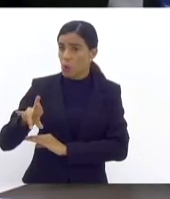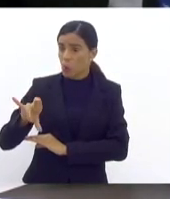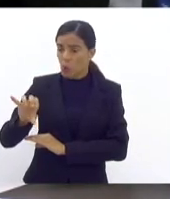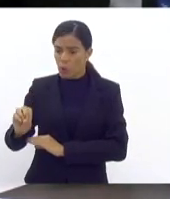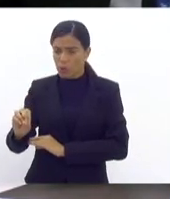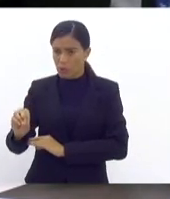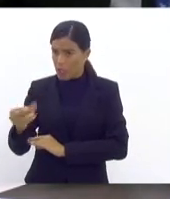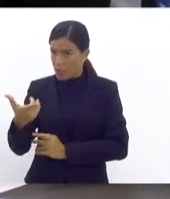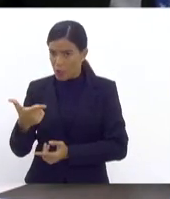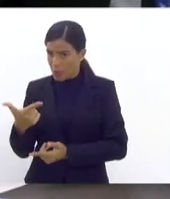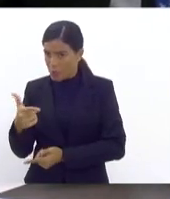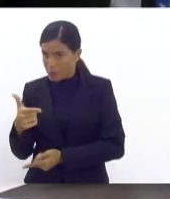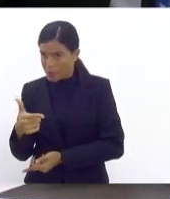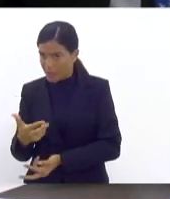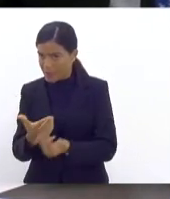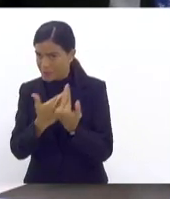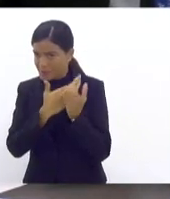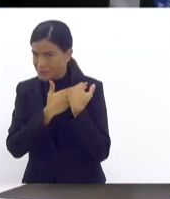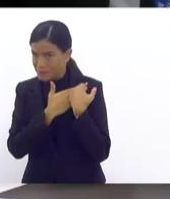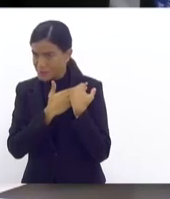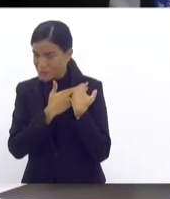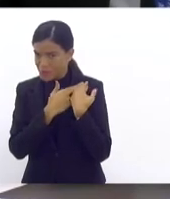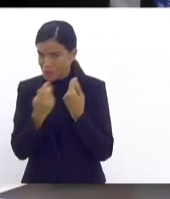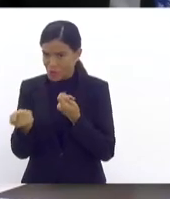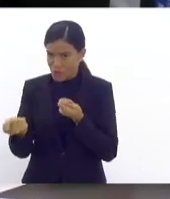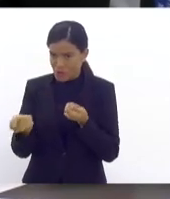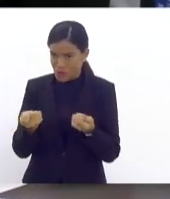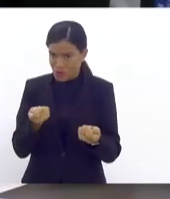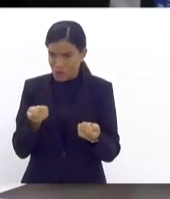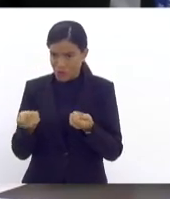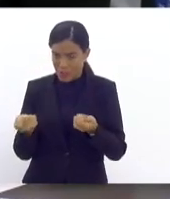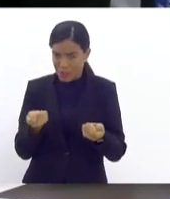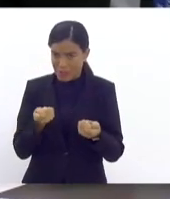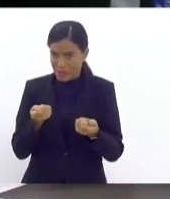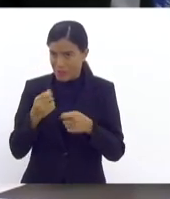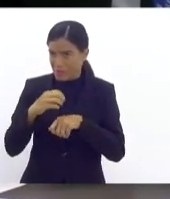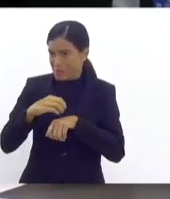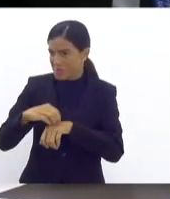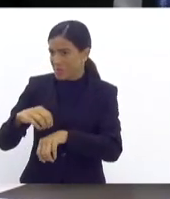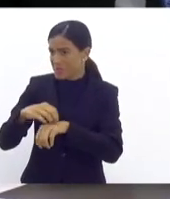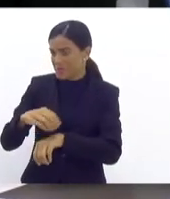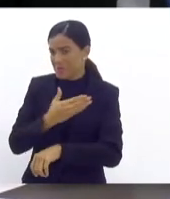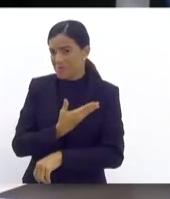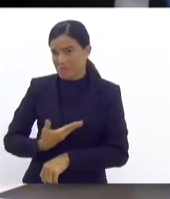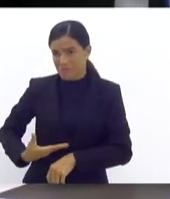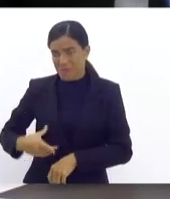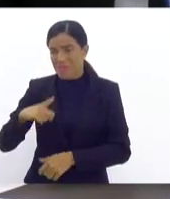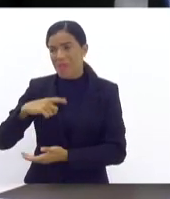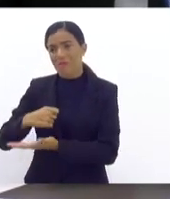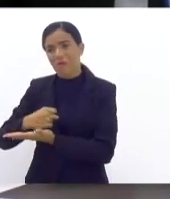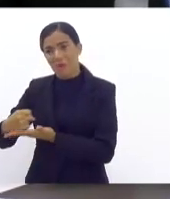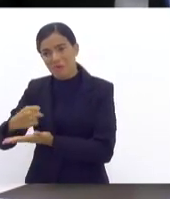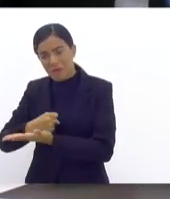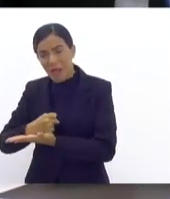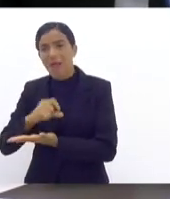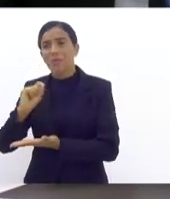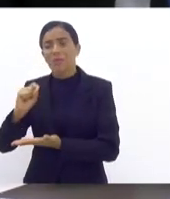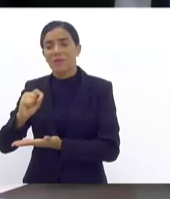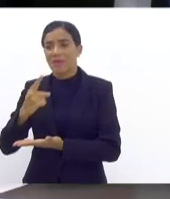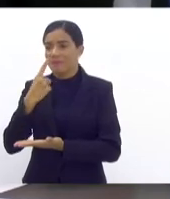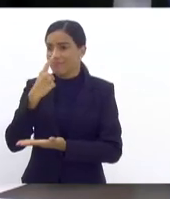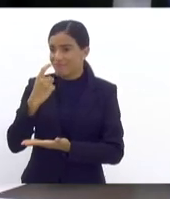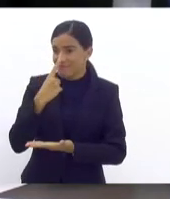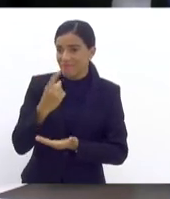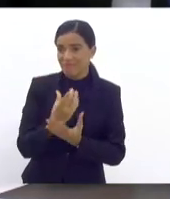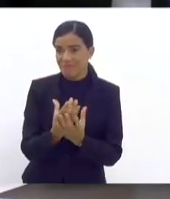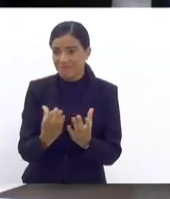transporte público. Não se deu a ele isso, diferente do que foi feito com a concessão do saneamento básico. Isso